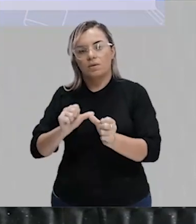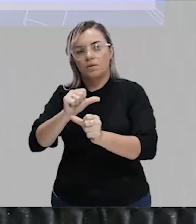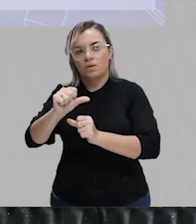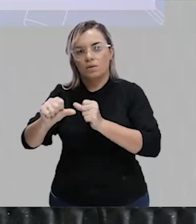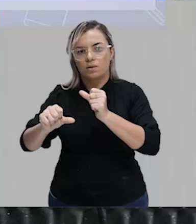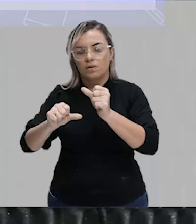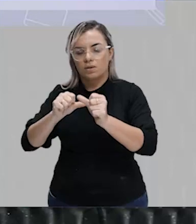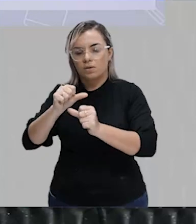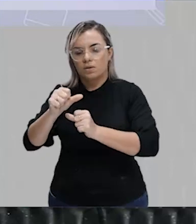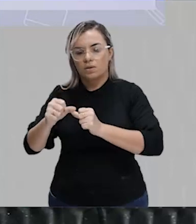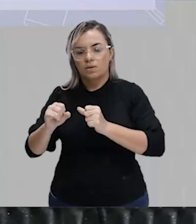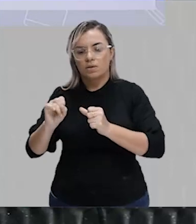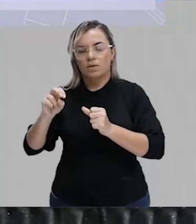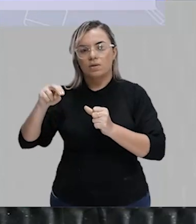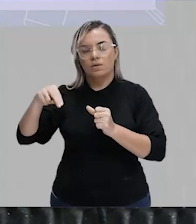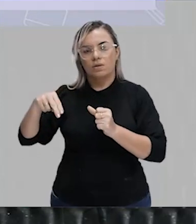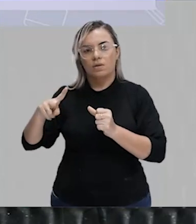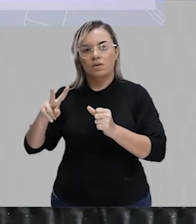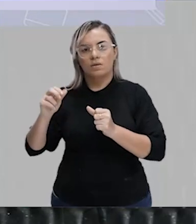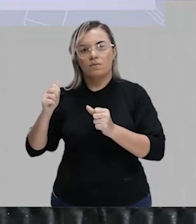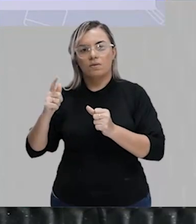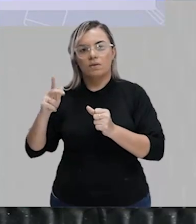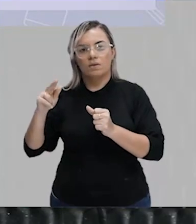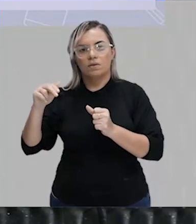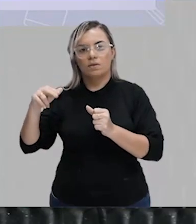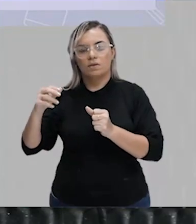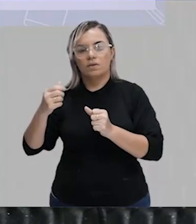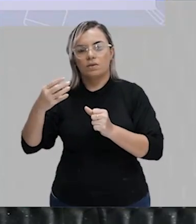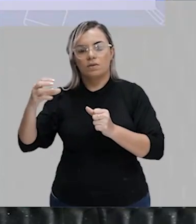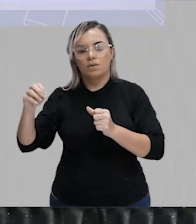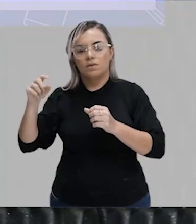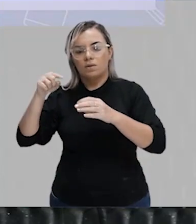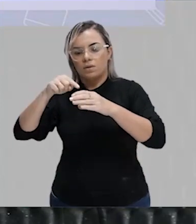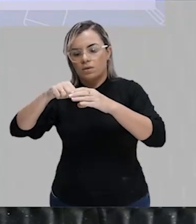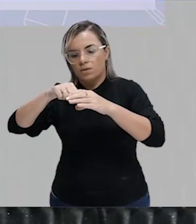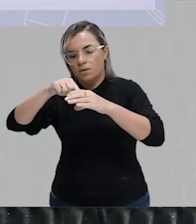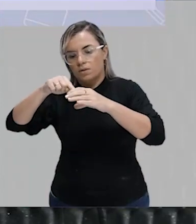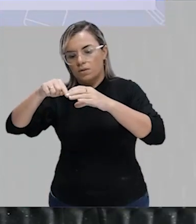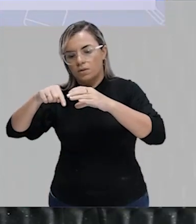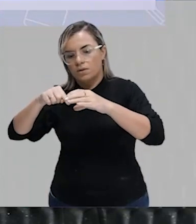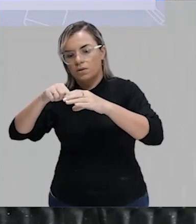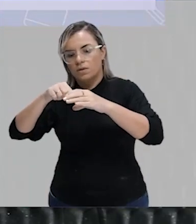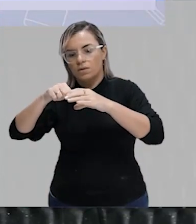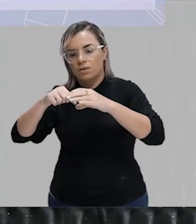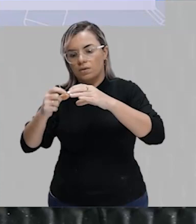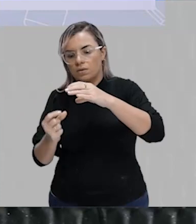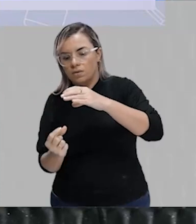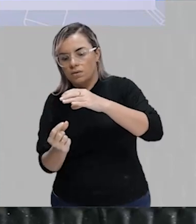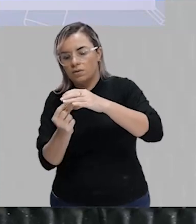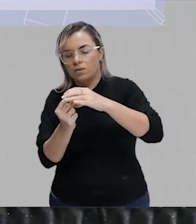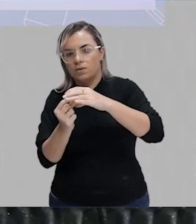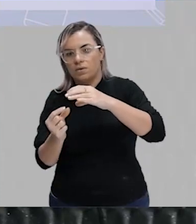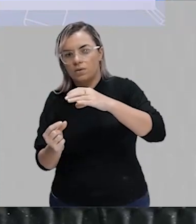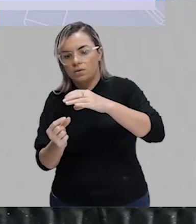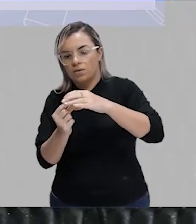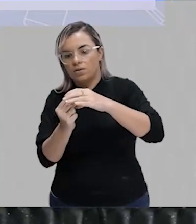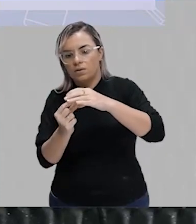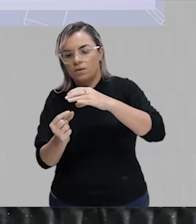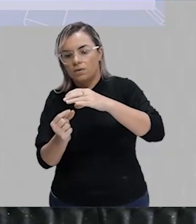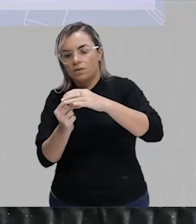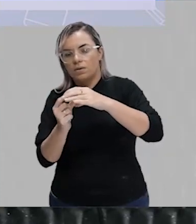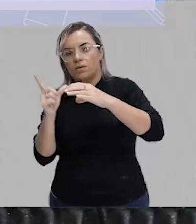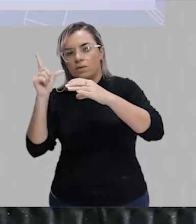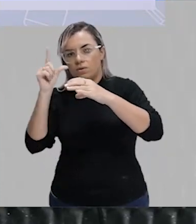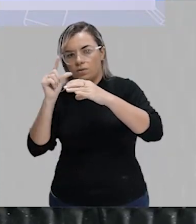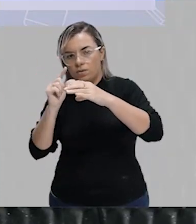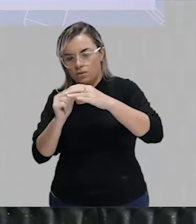uma invaginação numa determinada área. E aí, essa parte aqui, ela vai ser jogada para dentro. Vai